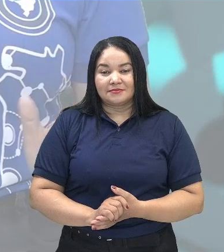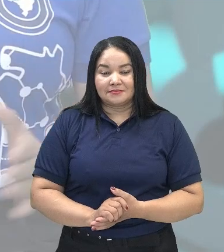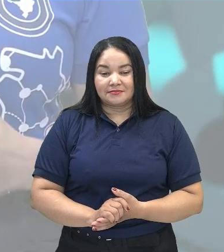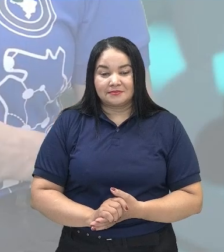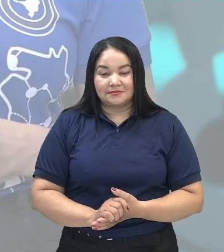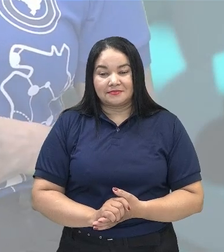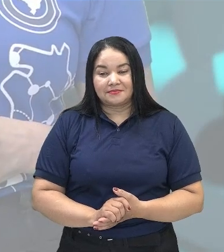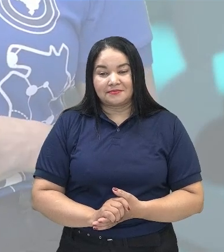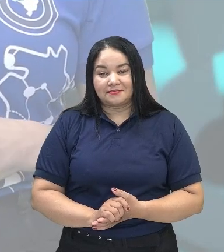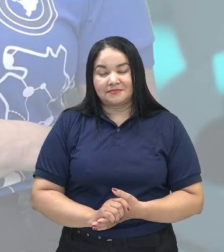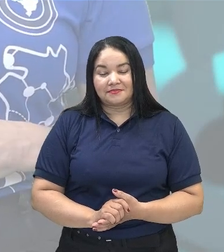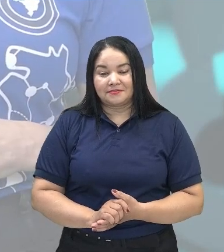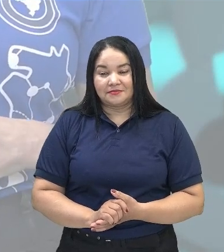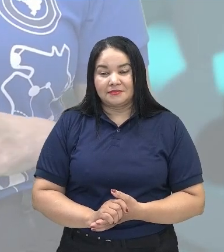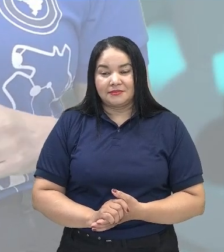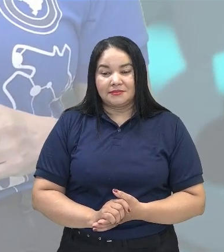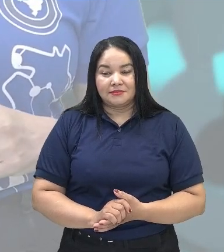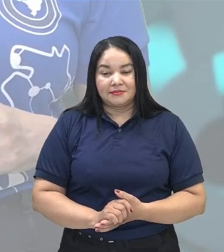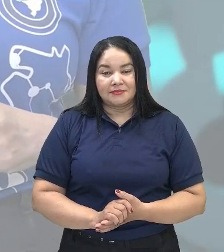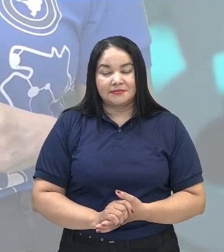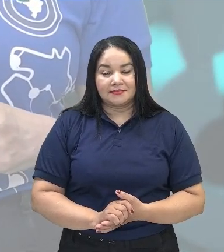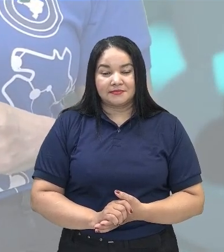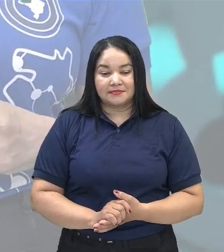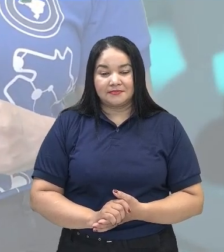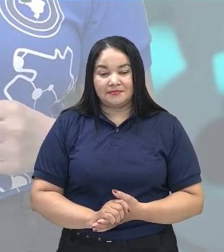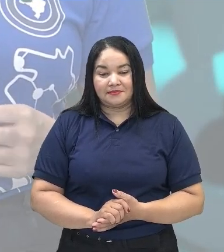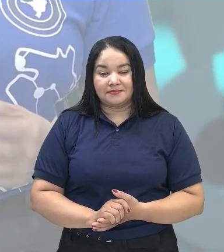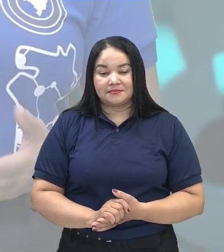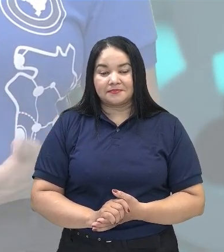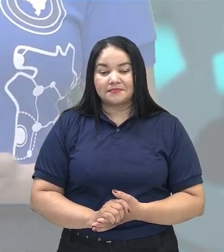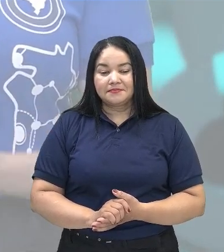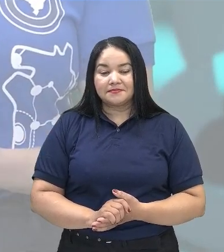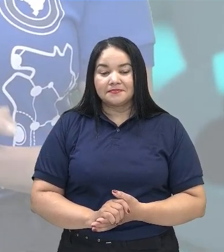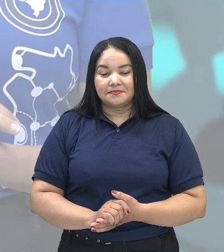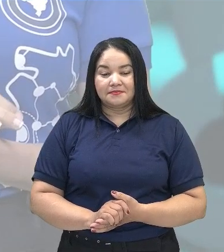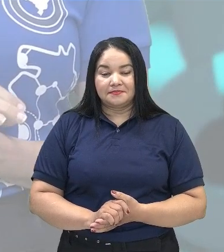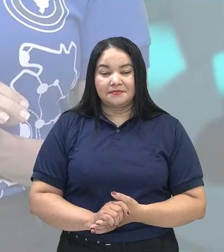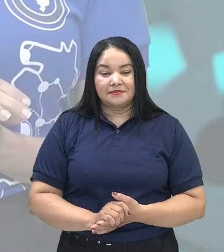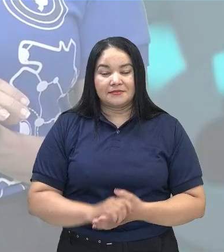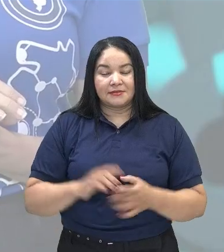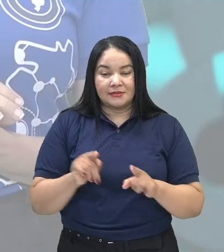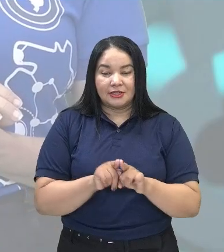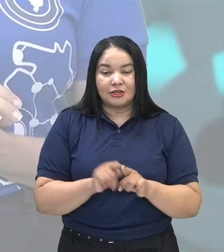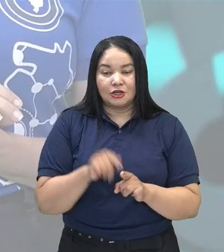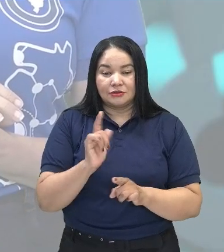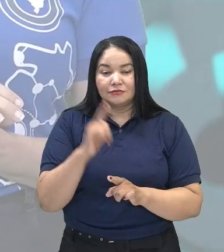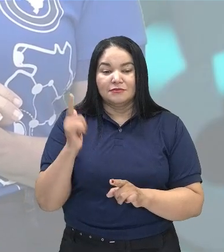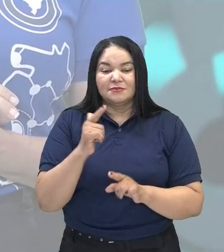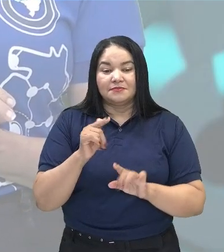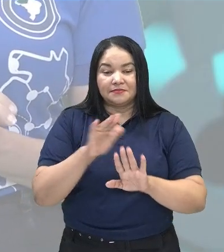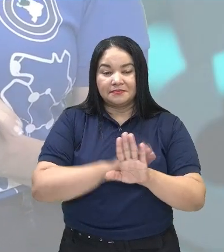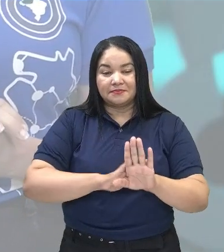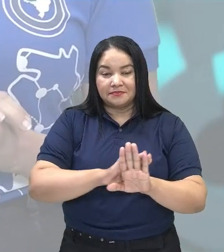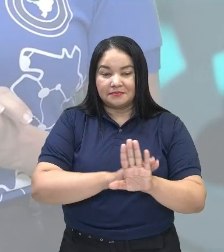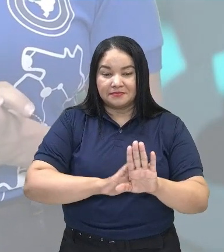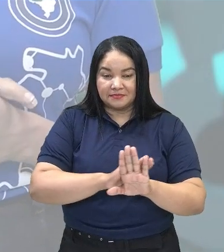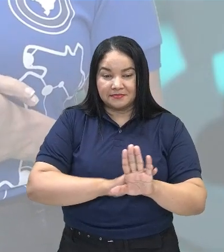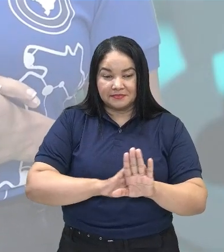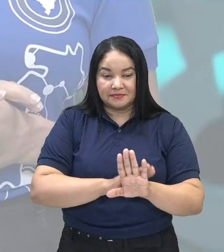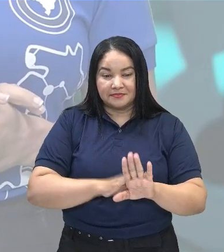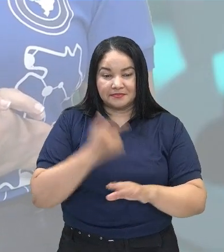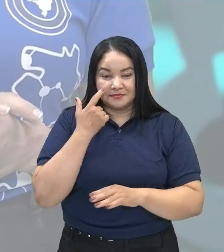Porque trata-se de um exagero. Aí temos também o eufemismo.